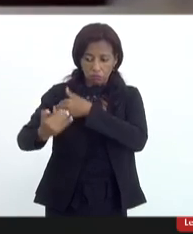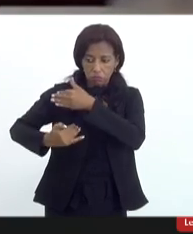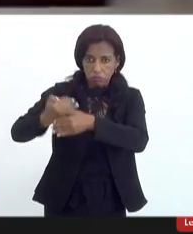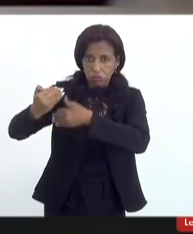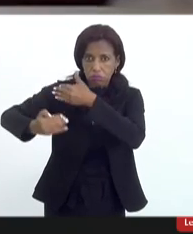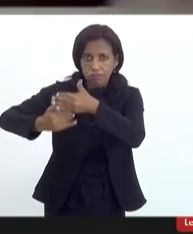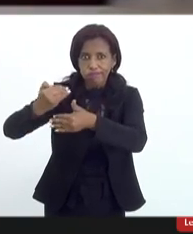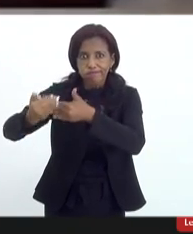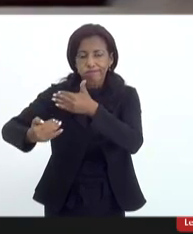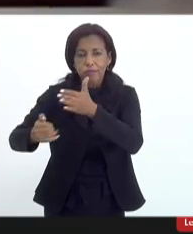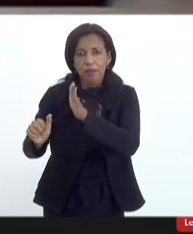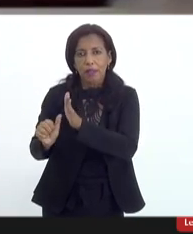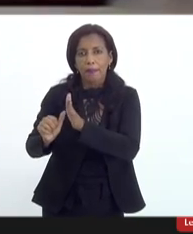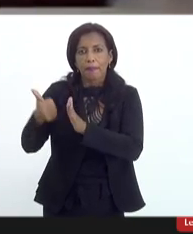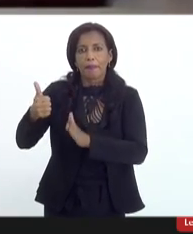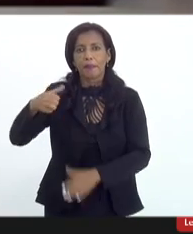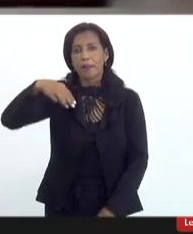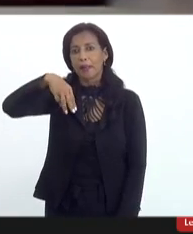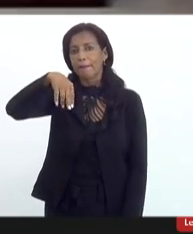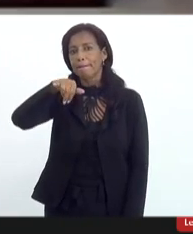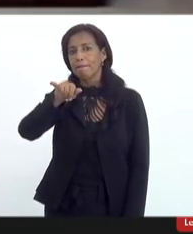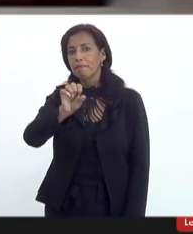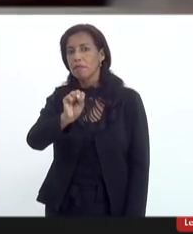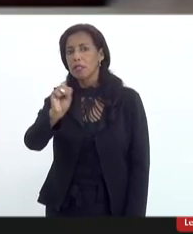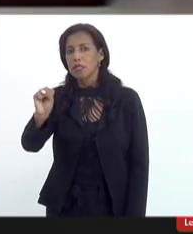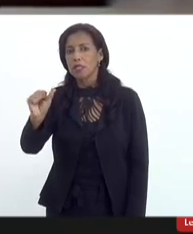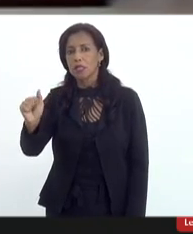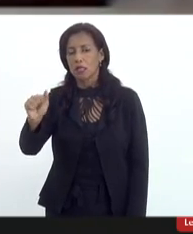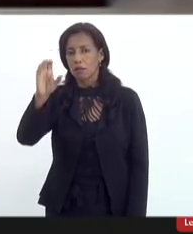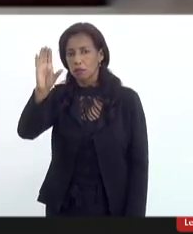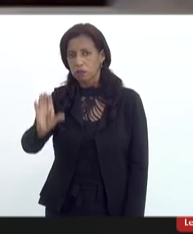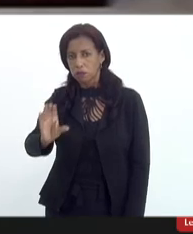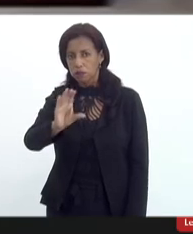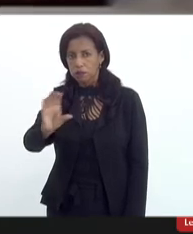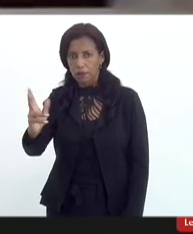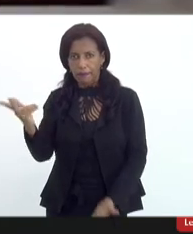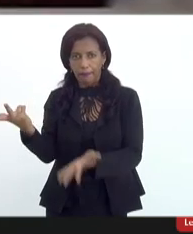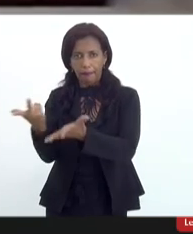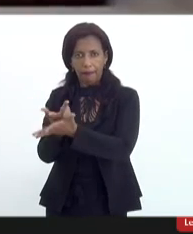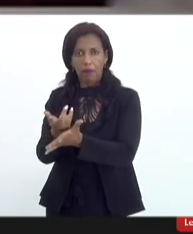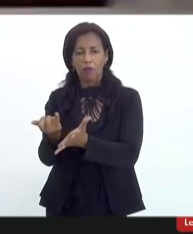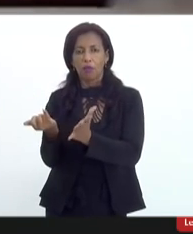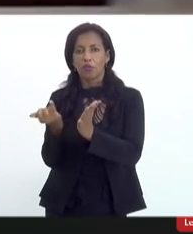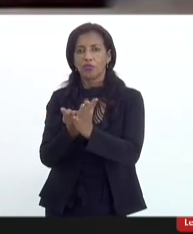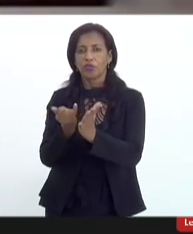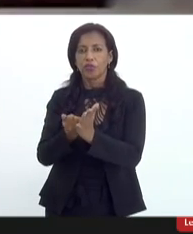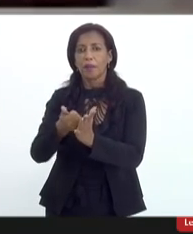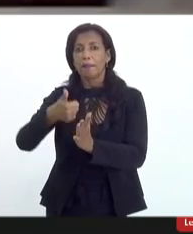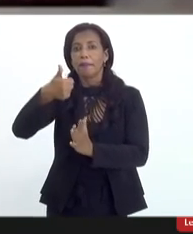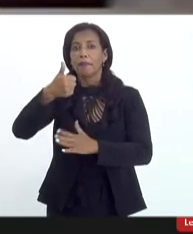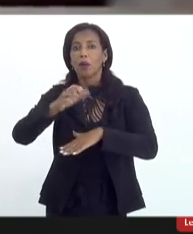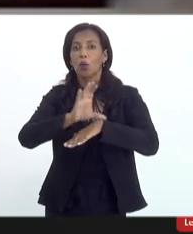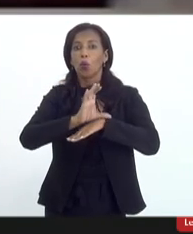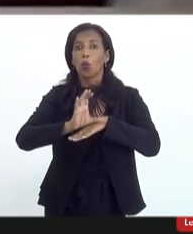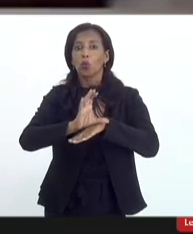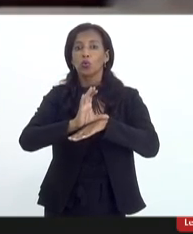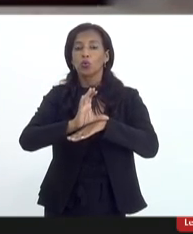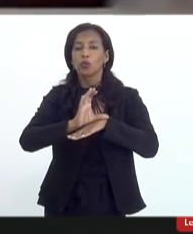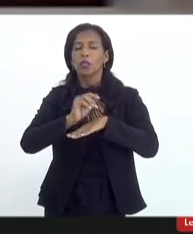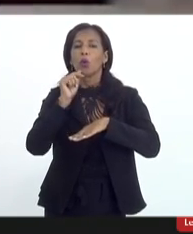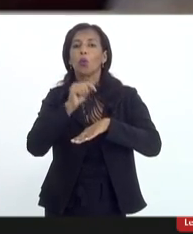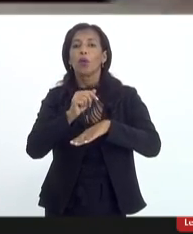da suposta primeira missa no Brasil, foi editada a primeira Constituição da República,